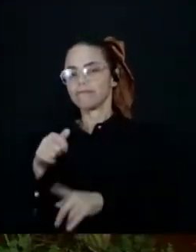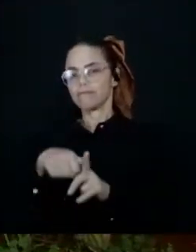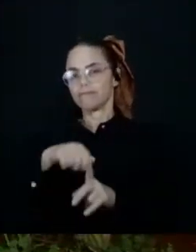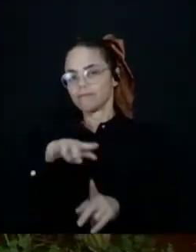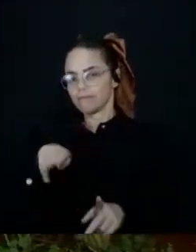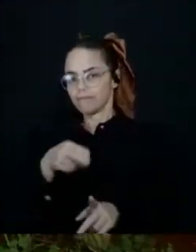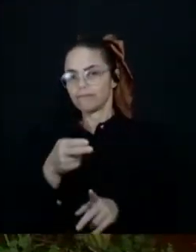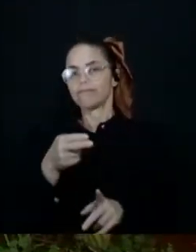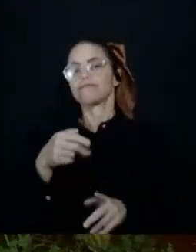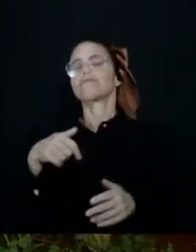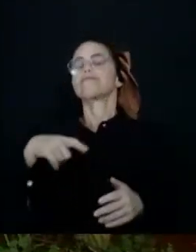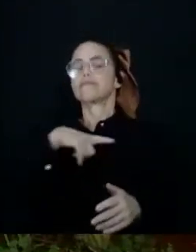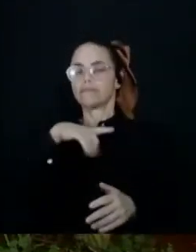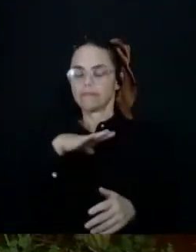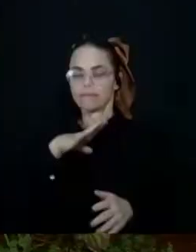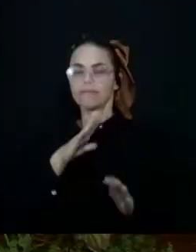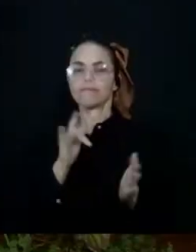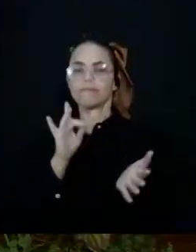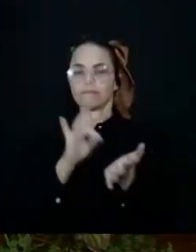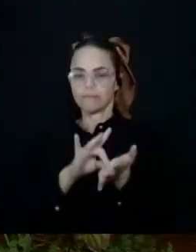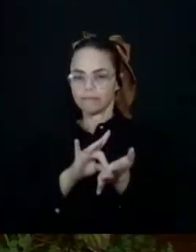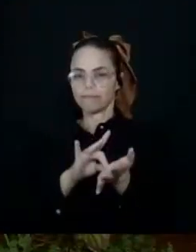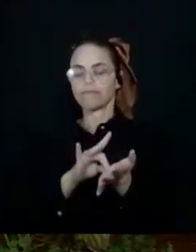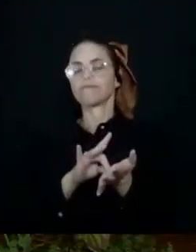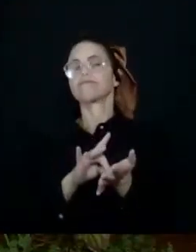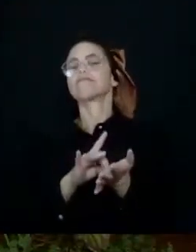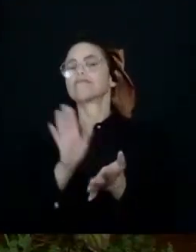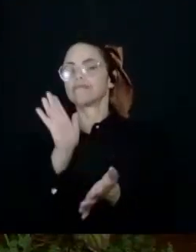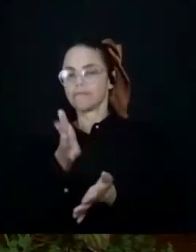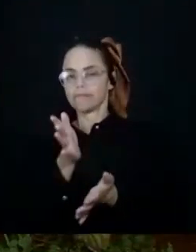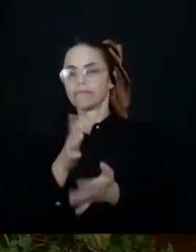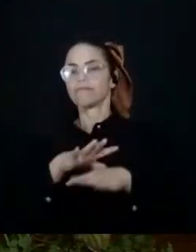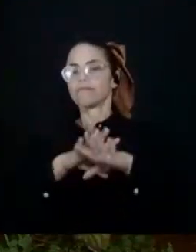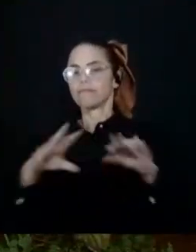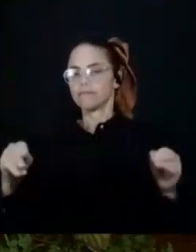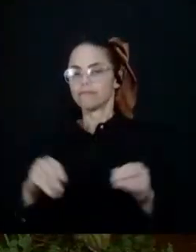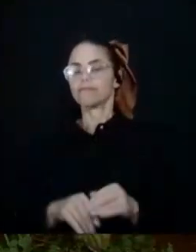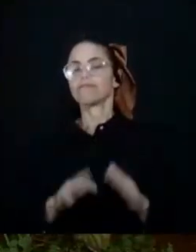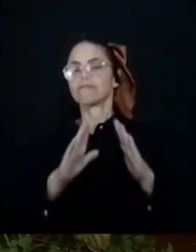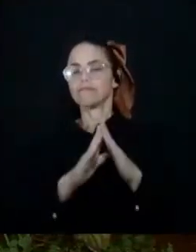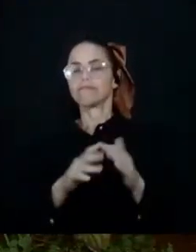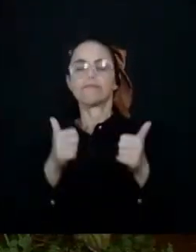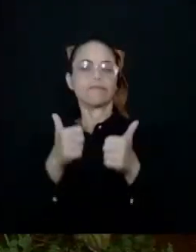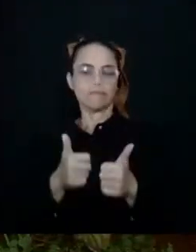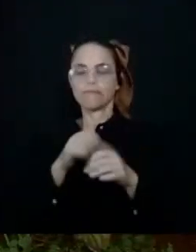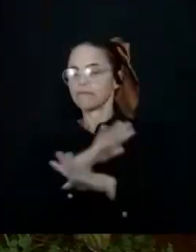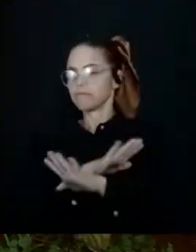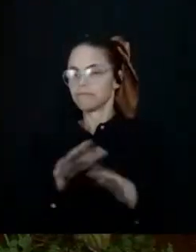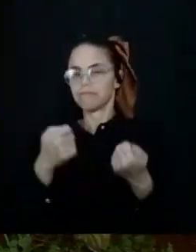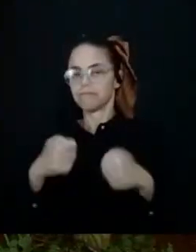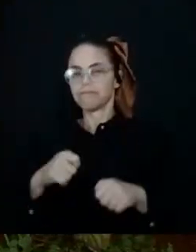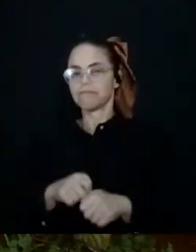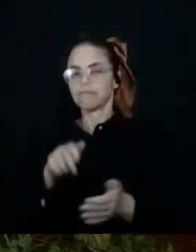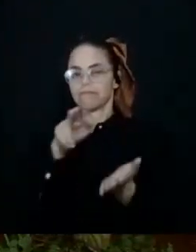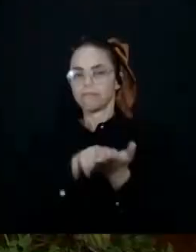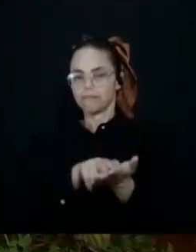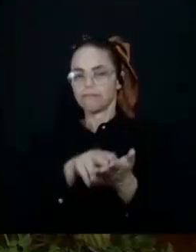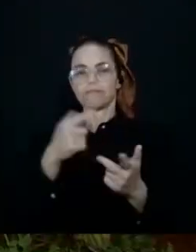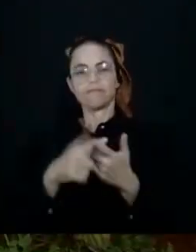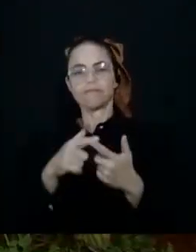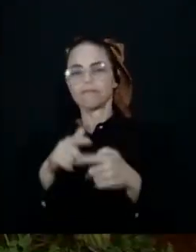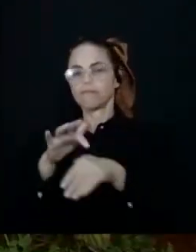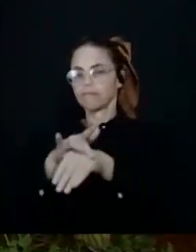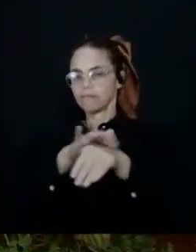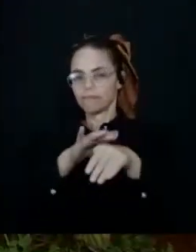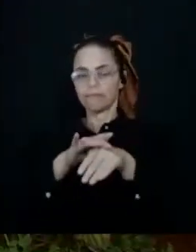casos que a gente confirmou. E esses casos já curaram, já estão em casa, aliás, nem precisaram internar, porque não é uma doença que